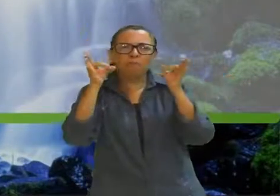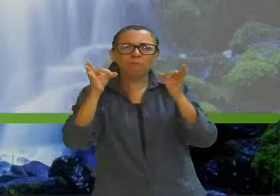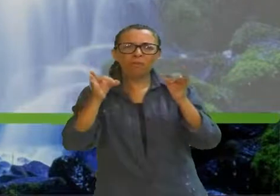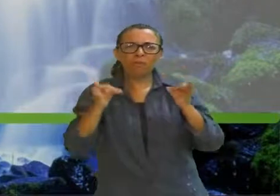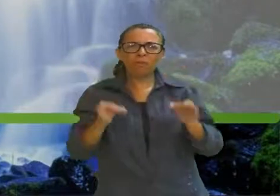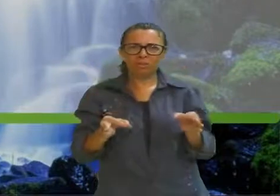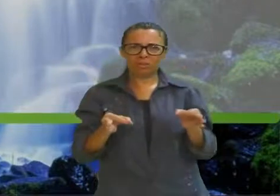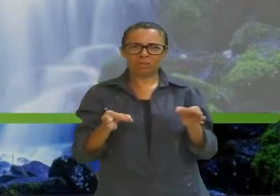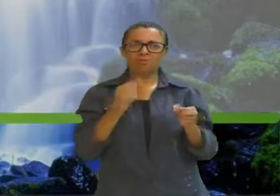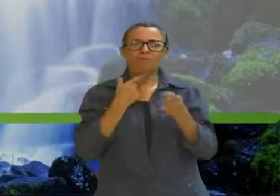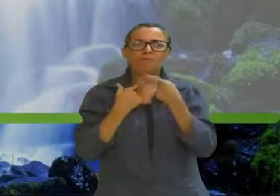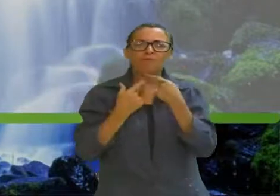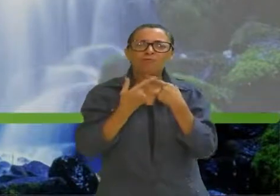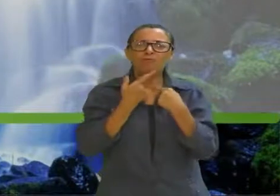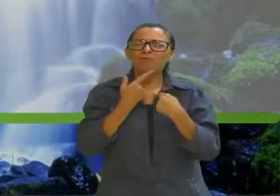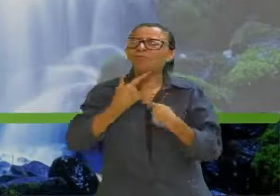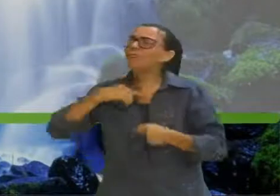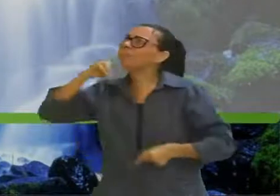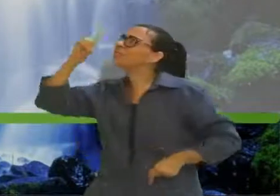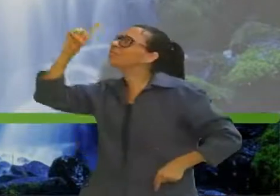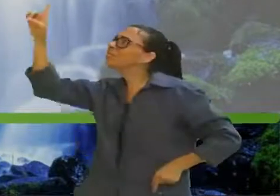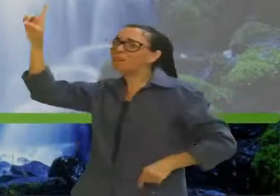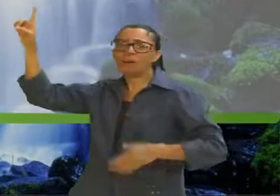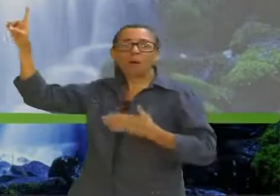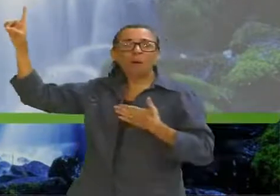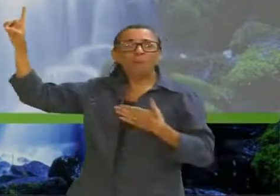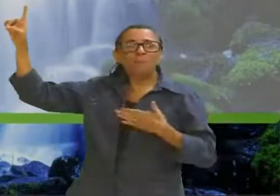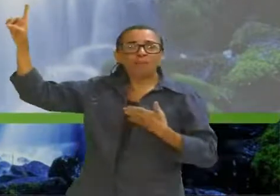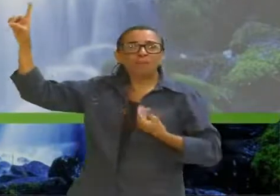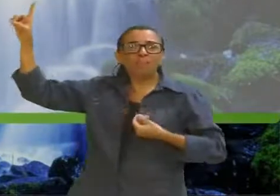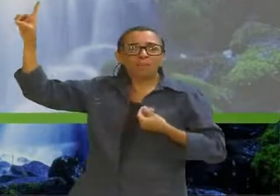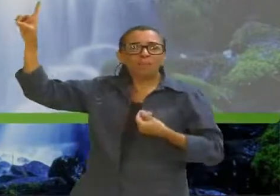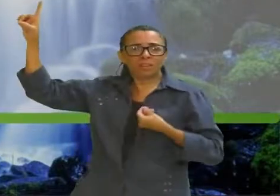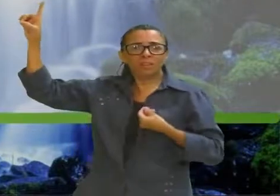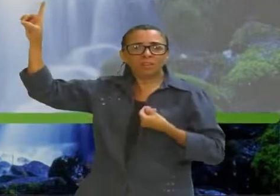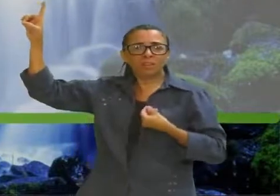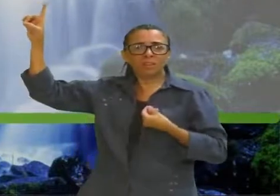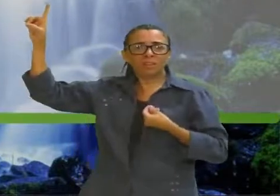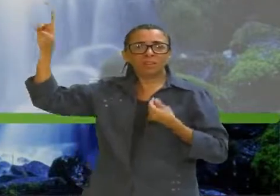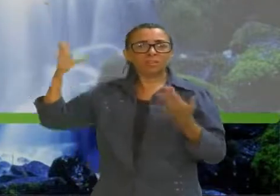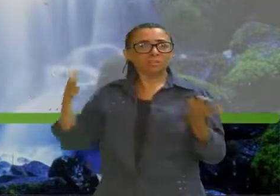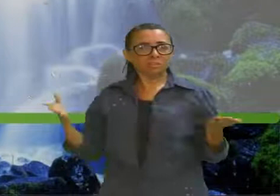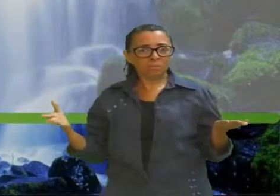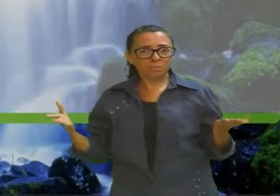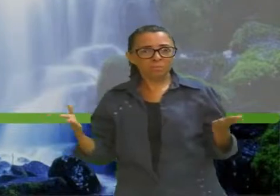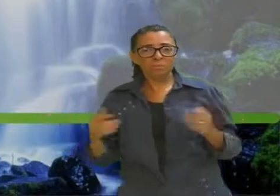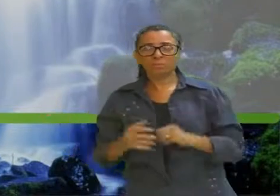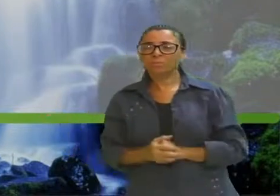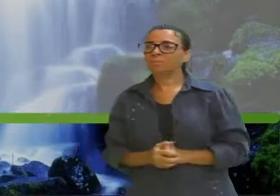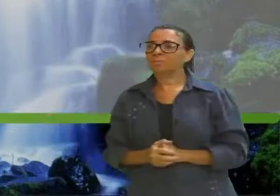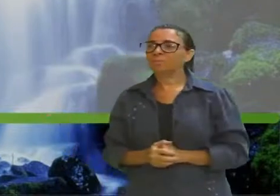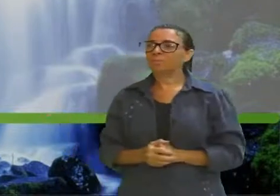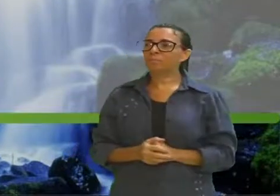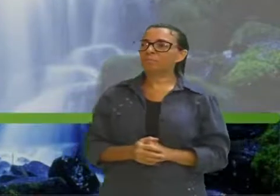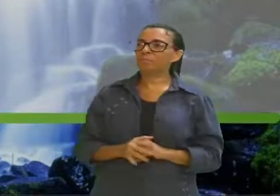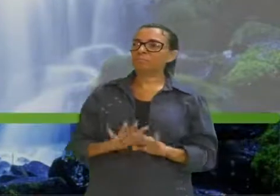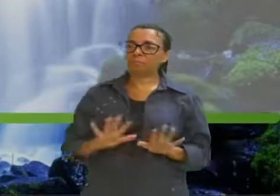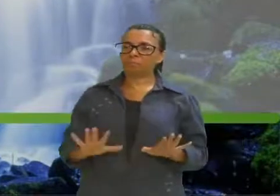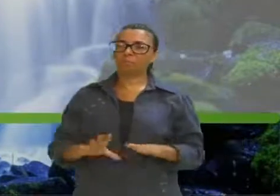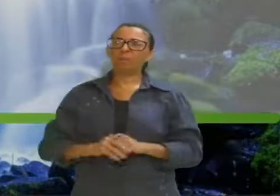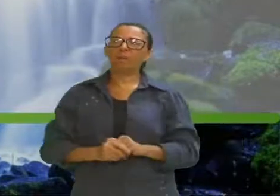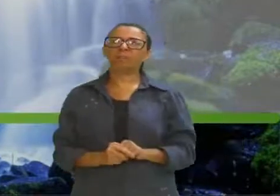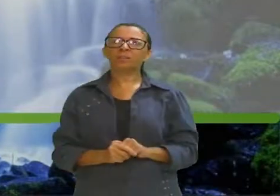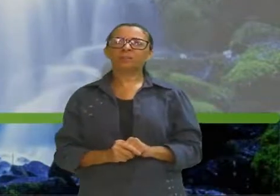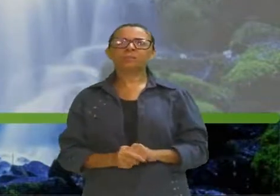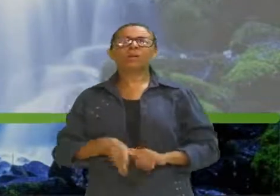Quando você obedece, então tá bom, eu vou obedecer, ajustei a minha vida, obedeci, estava nesse caminho aqui. Ajustei a